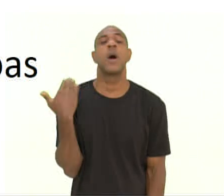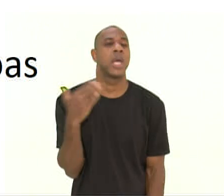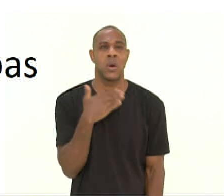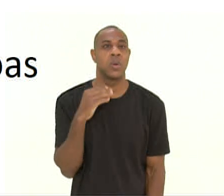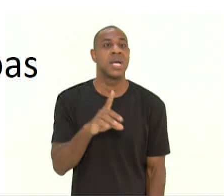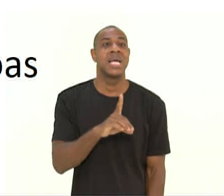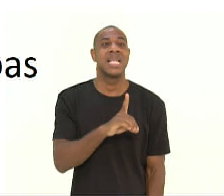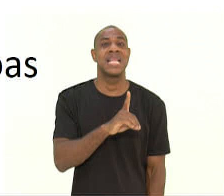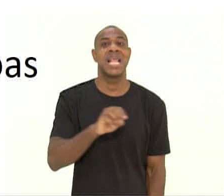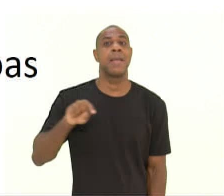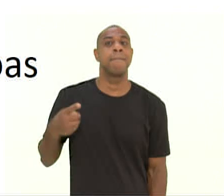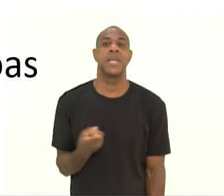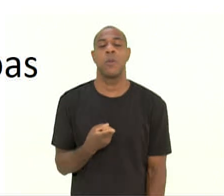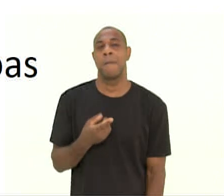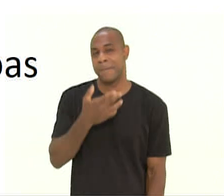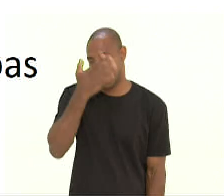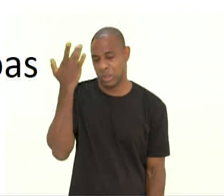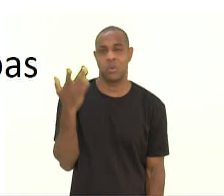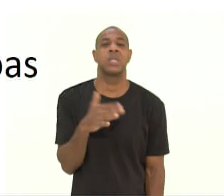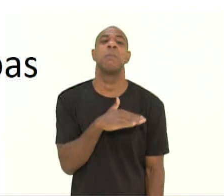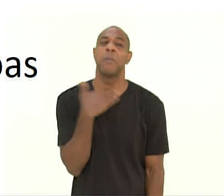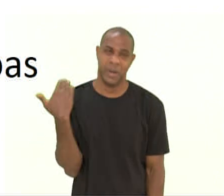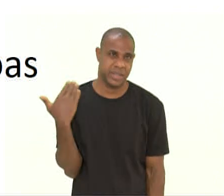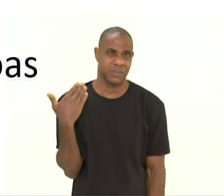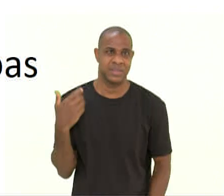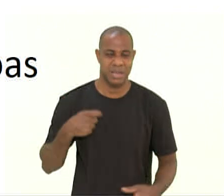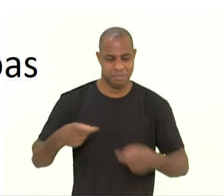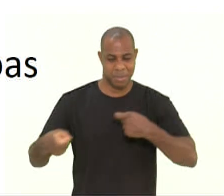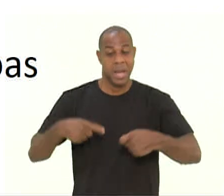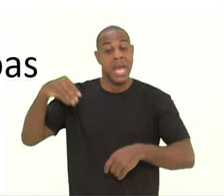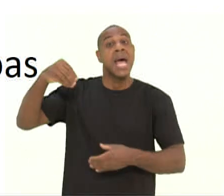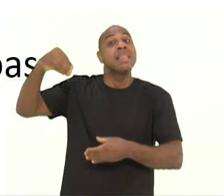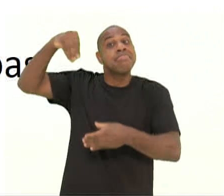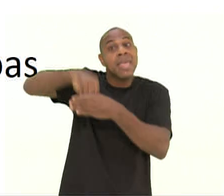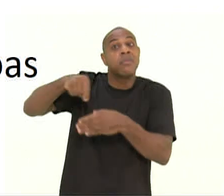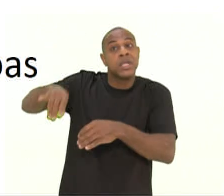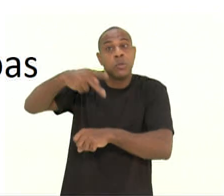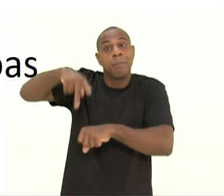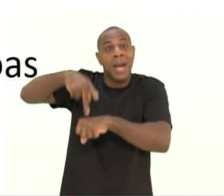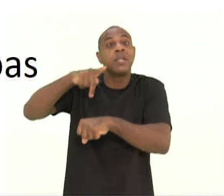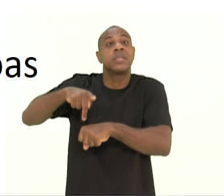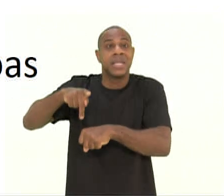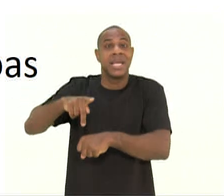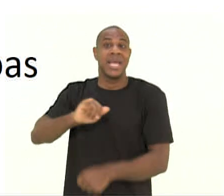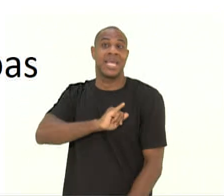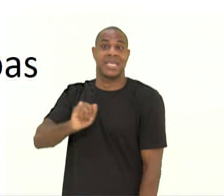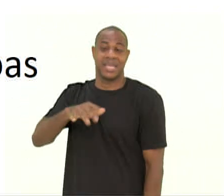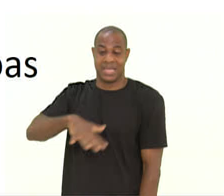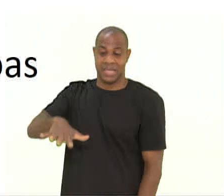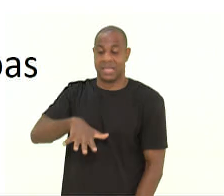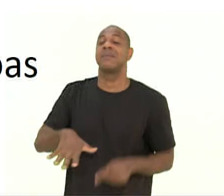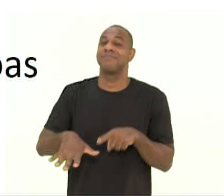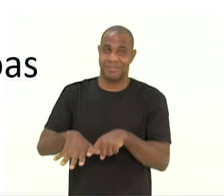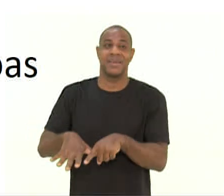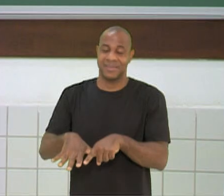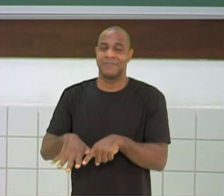2003. Então, contra a presença estrangeira e entre grupos rivais dentro do islamismo, sunitas e xiitas.